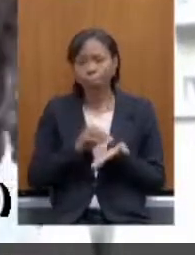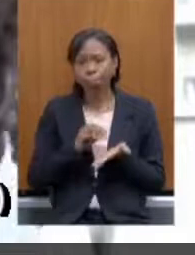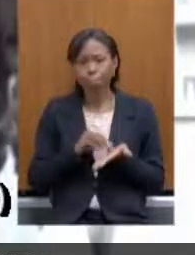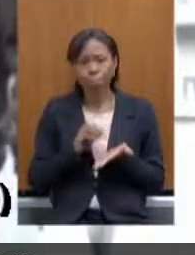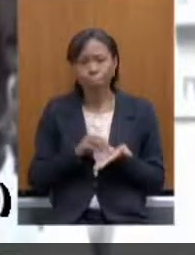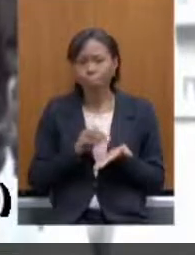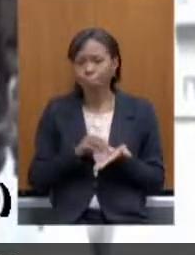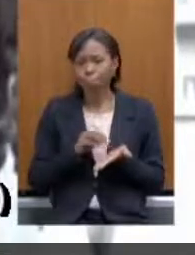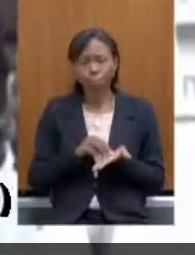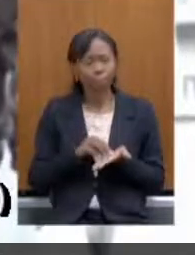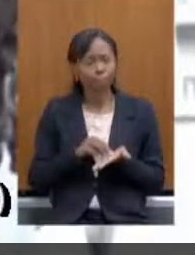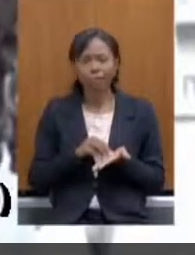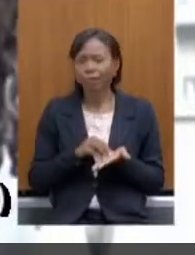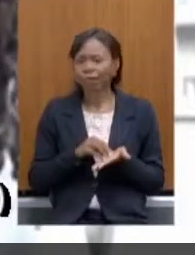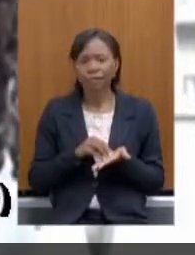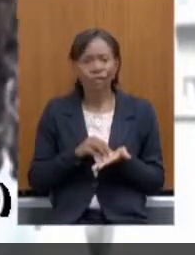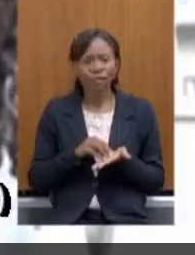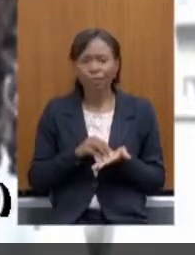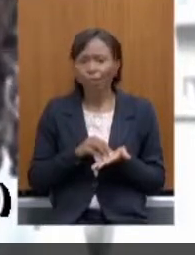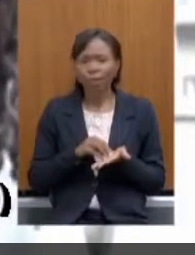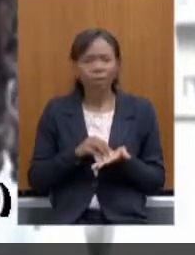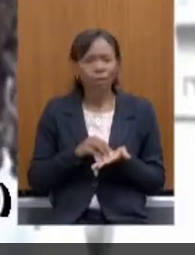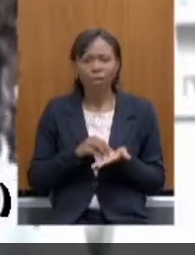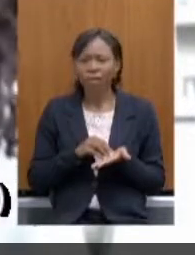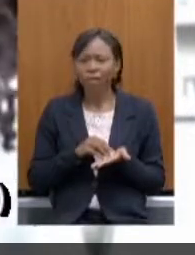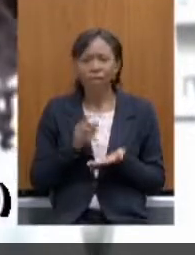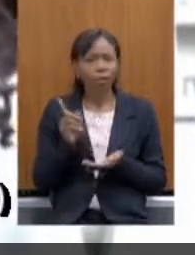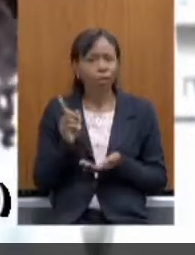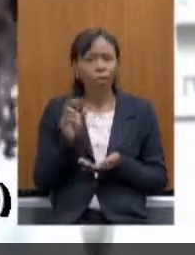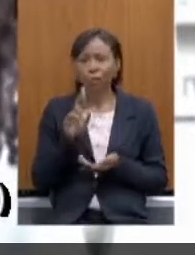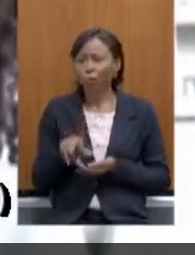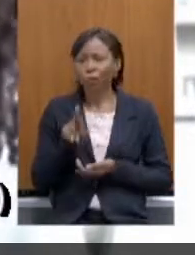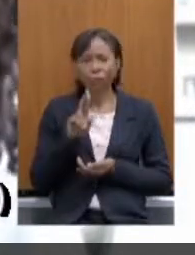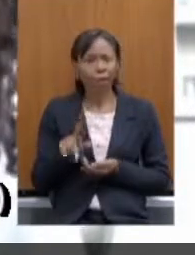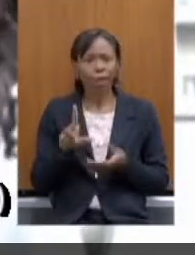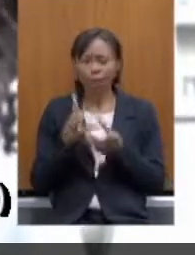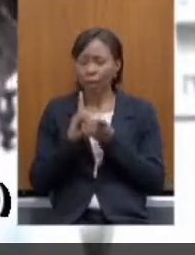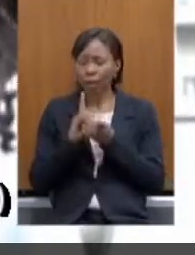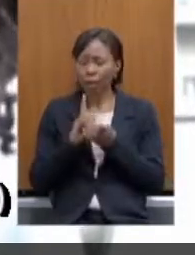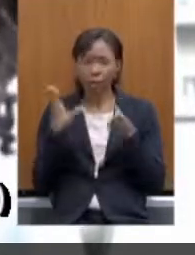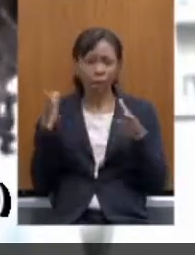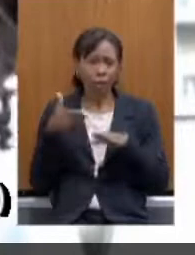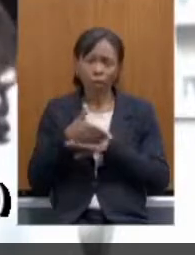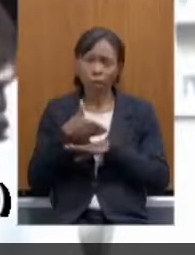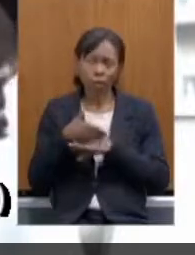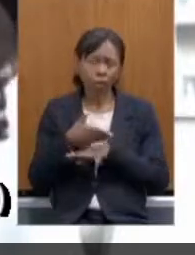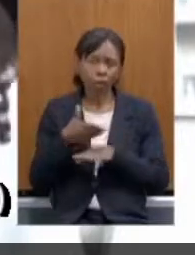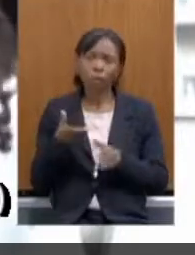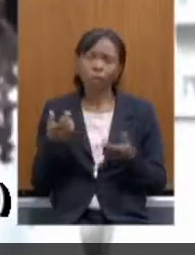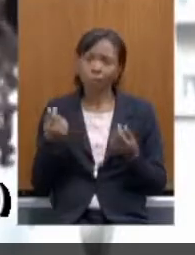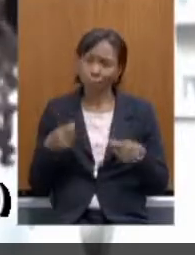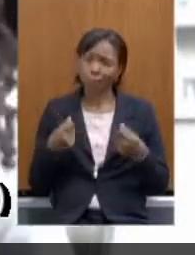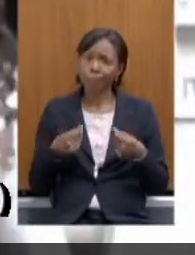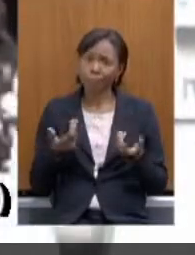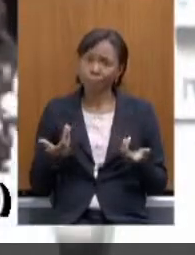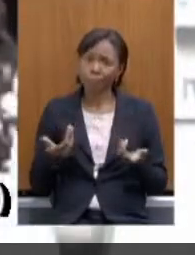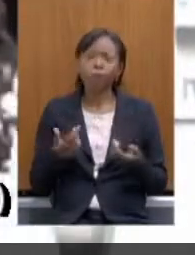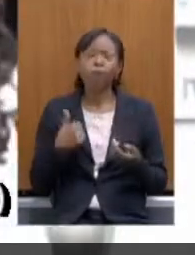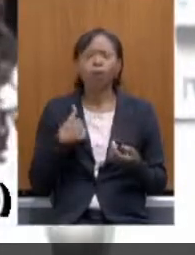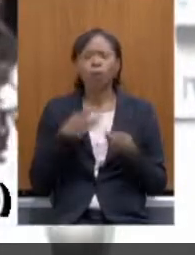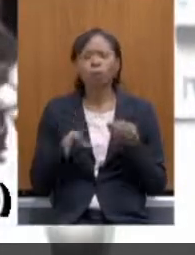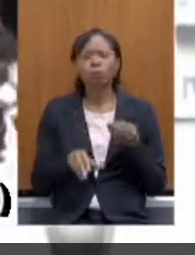isso não representa a participação democrática que é necessário preço de mate e aí o que ela